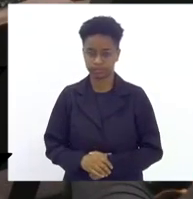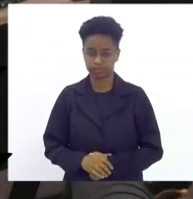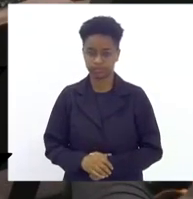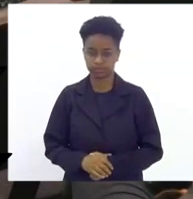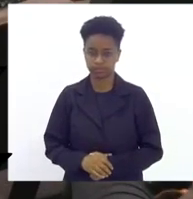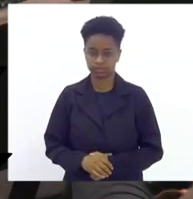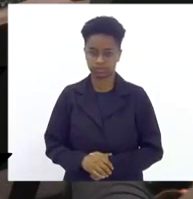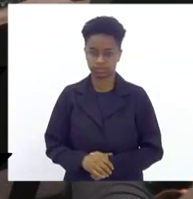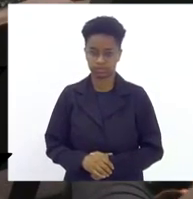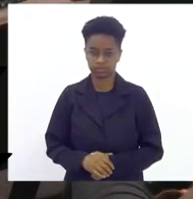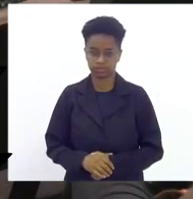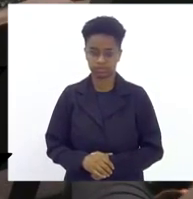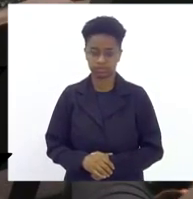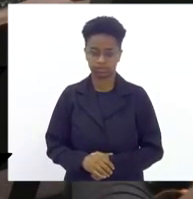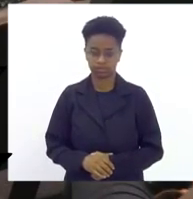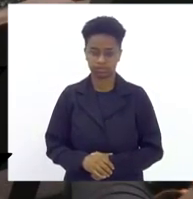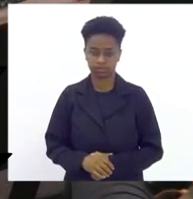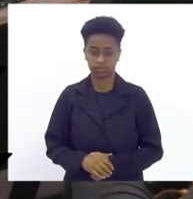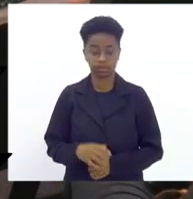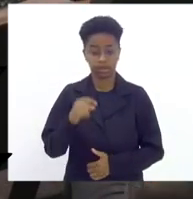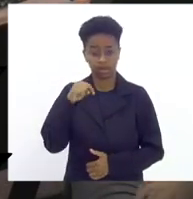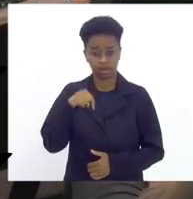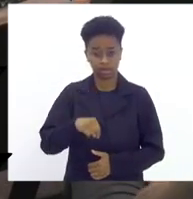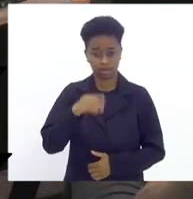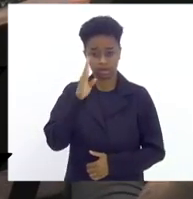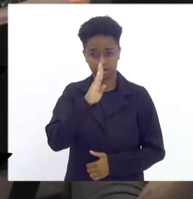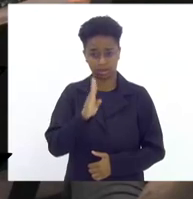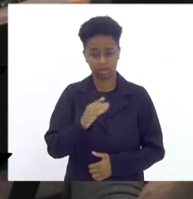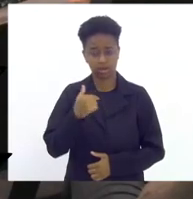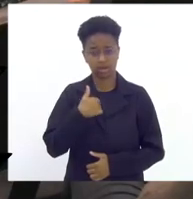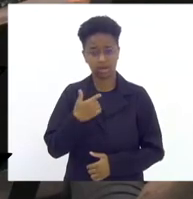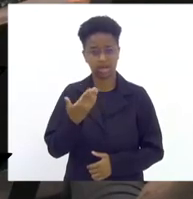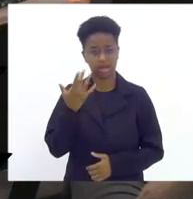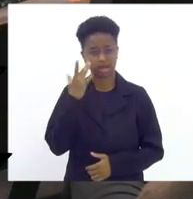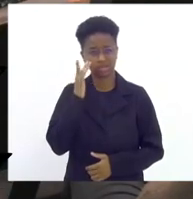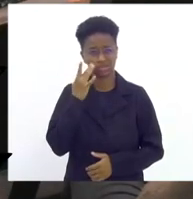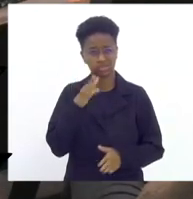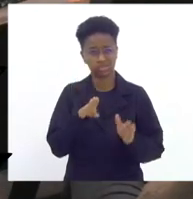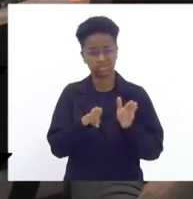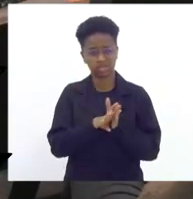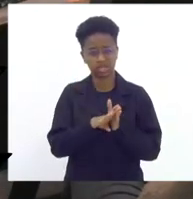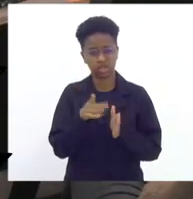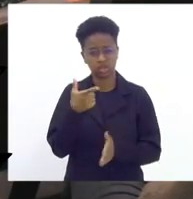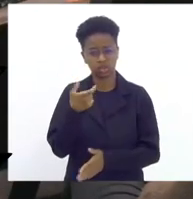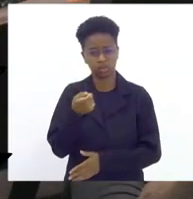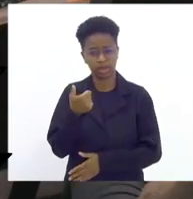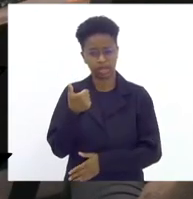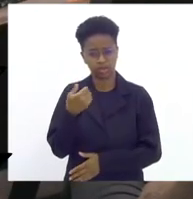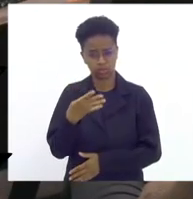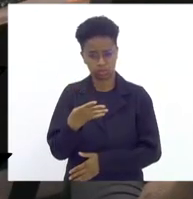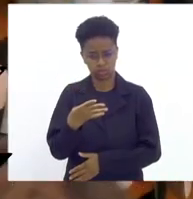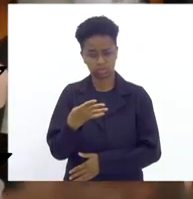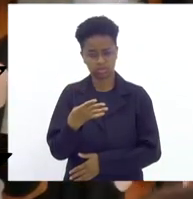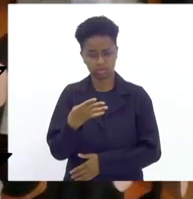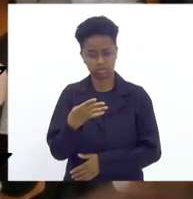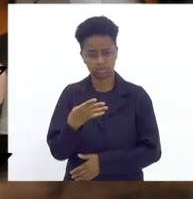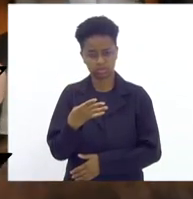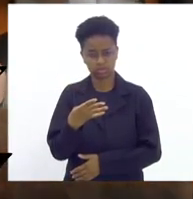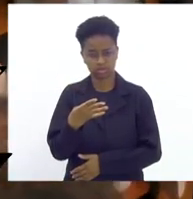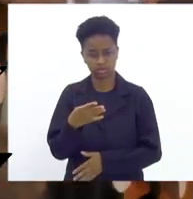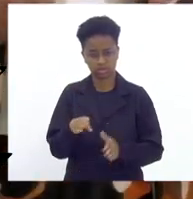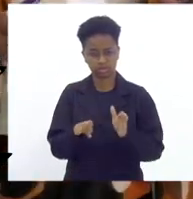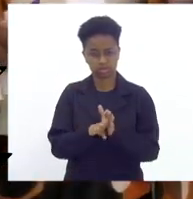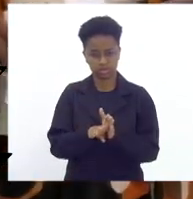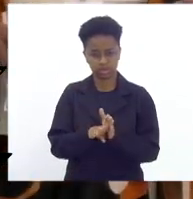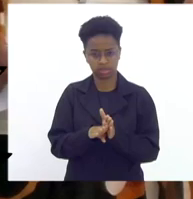mas estou no aqui no Brasil acho que 2014 Mas